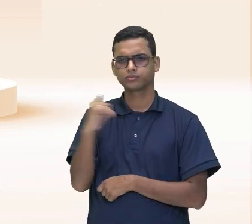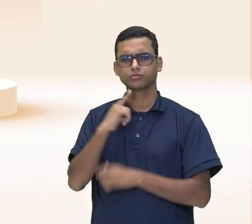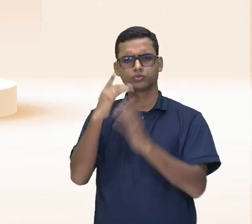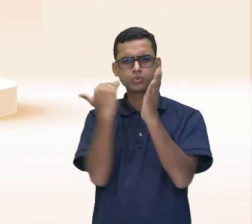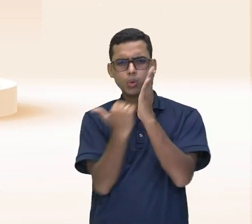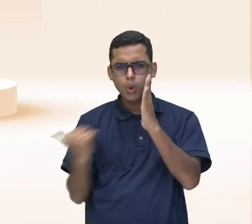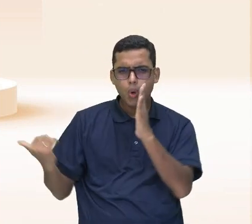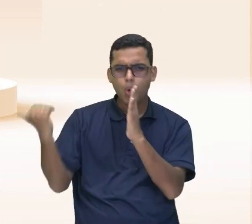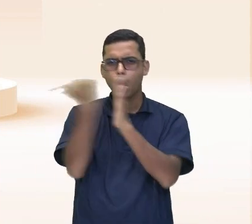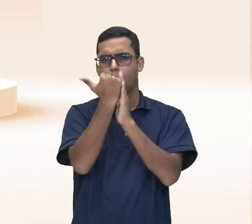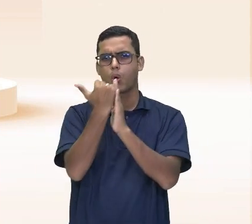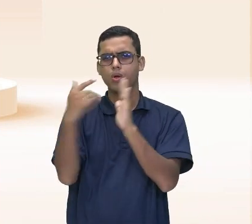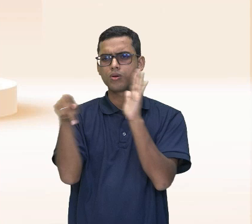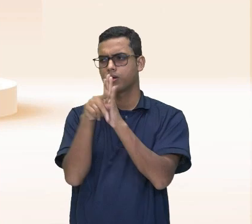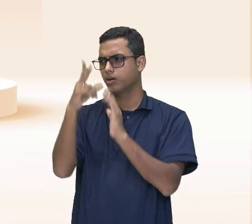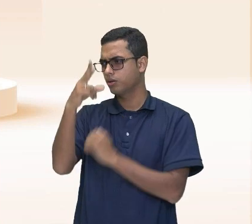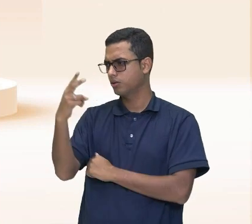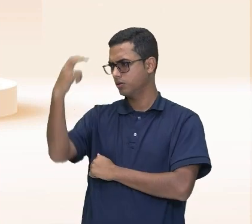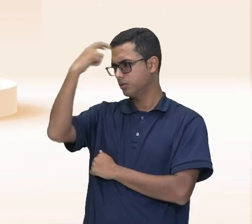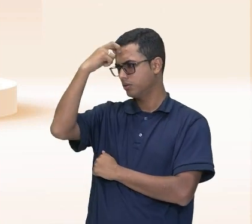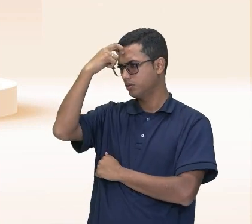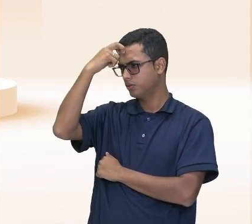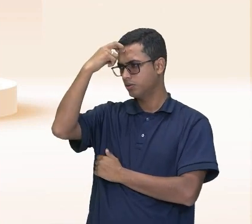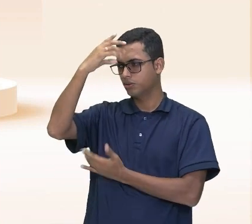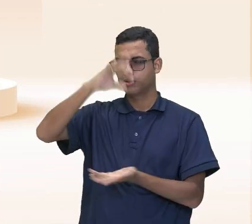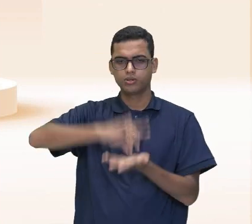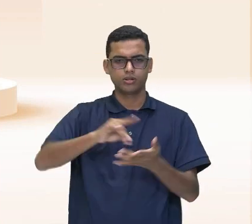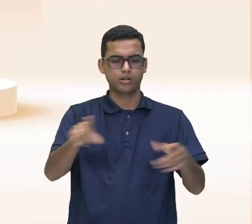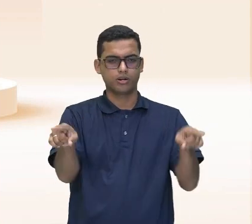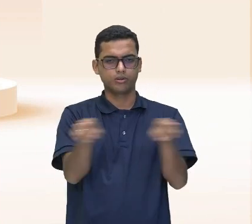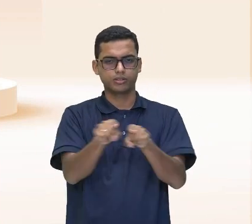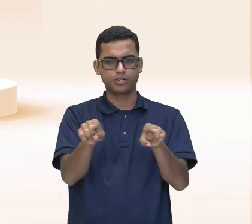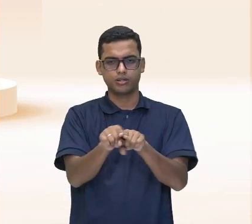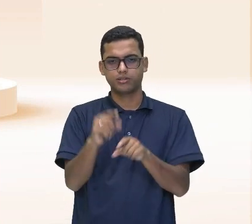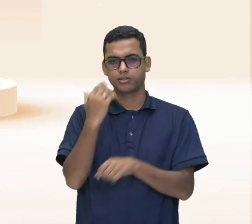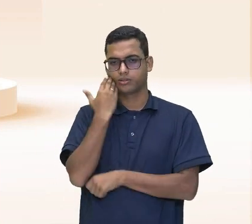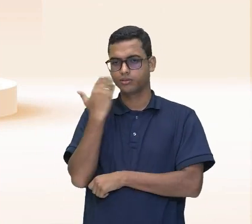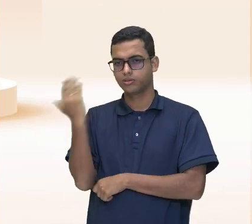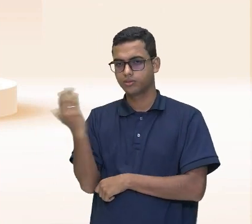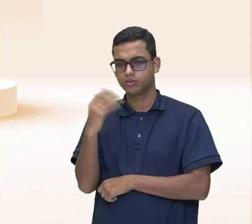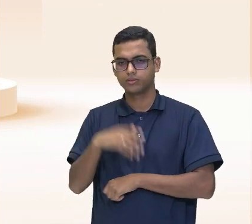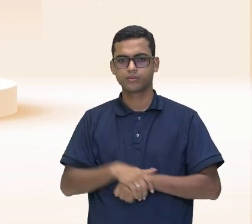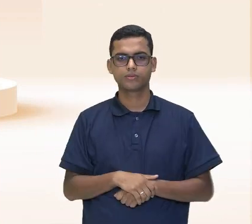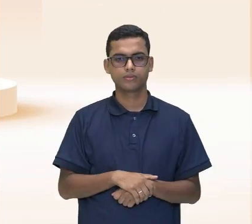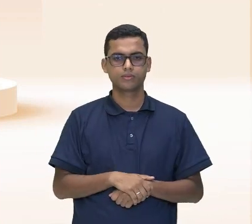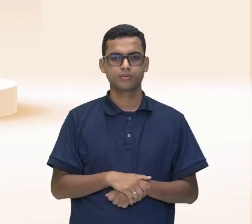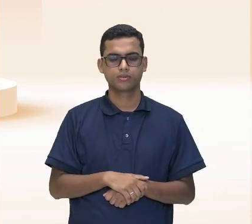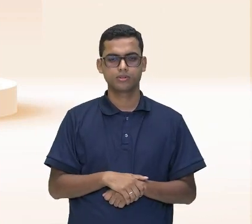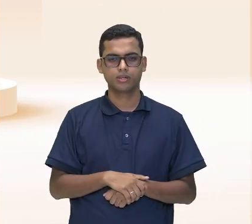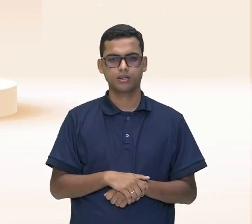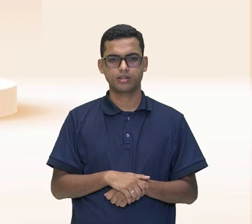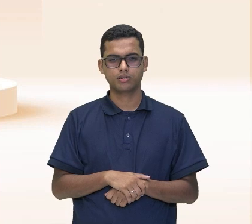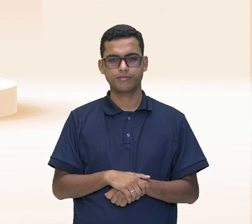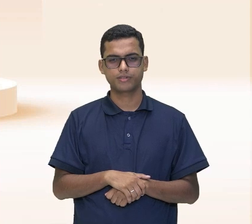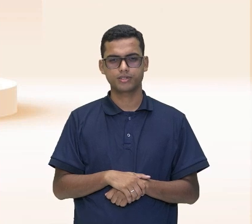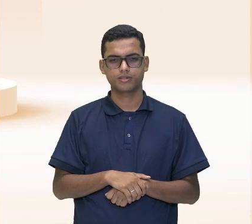nada absoluto. É relativo nesse sentido, né? Que existem vários tipos de obras na